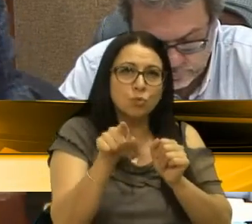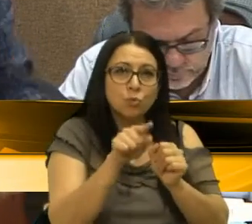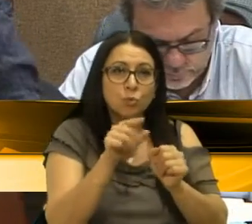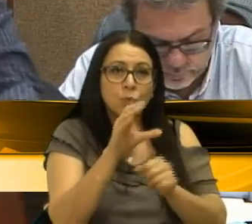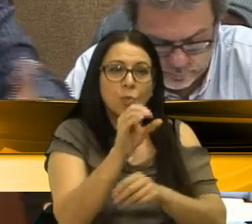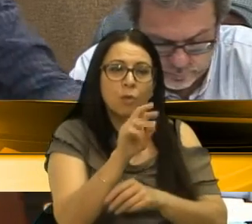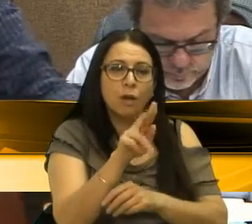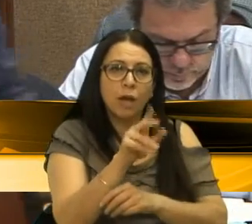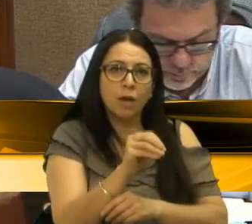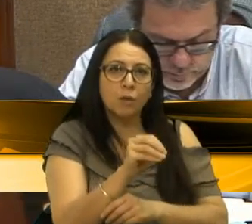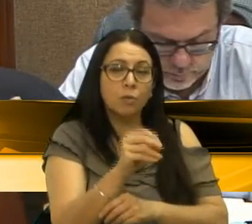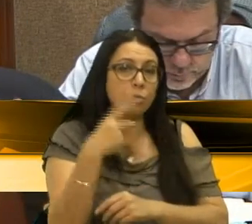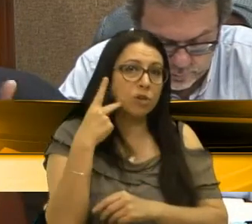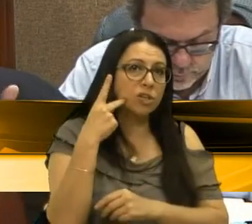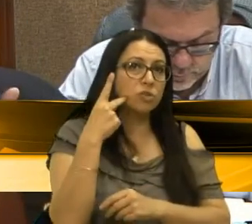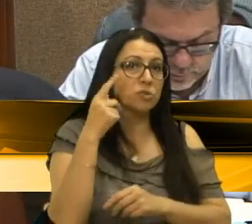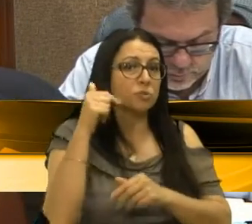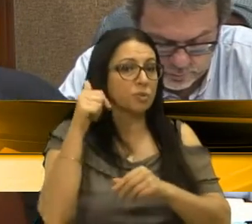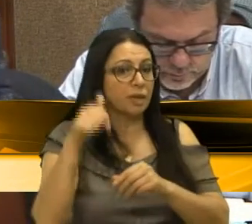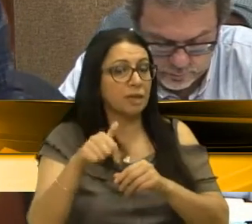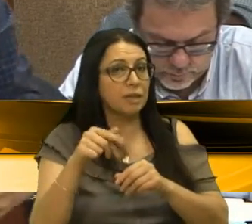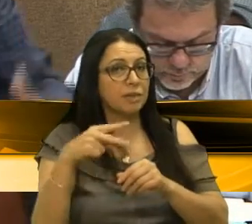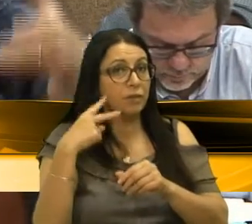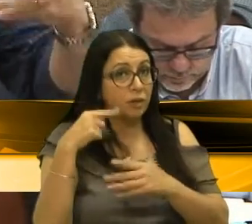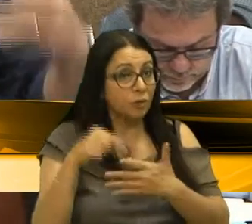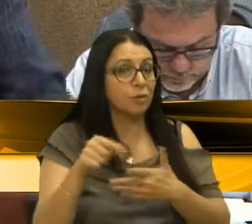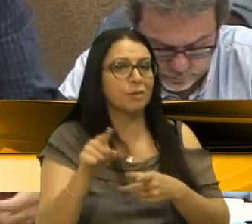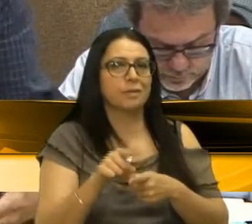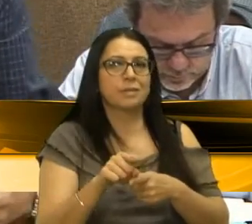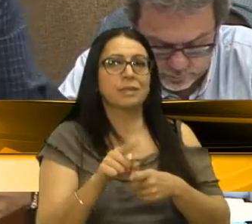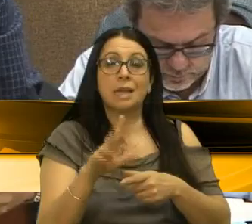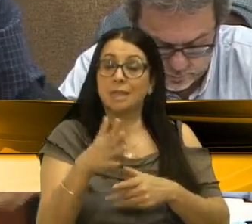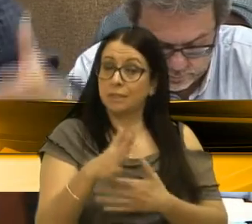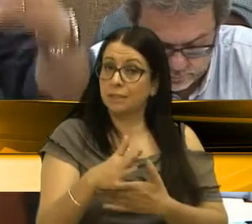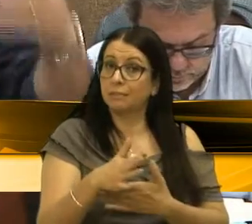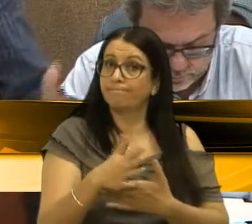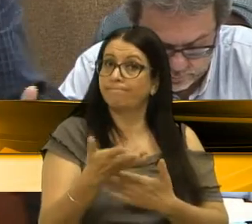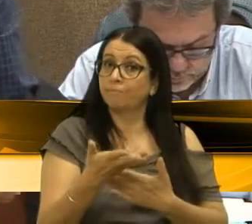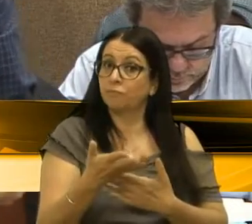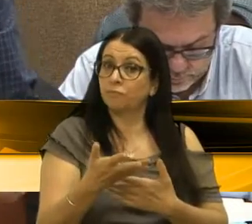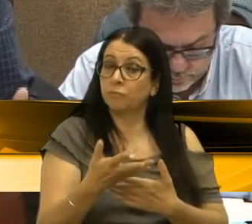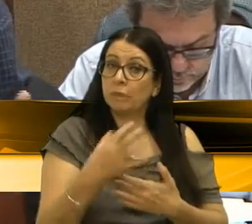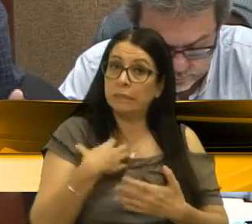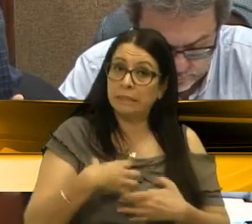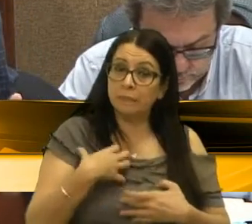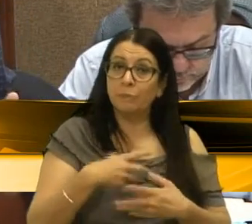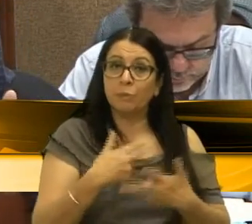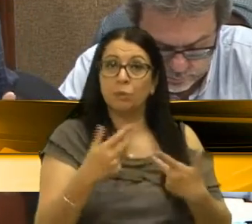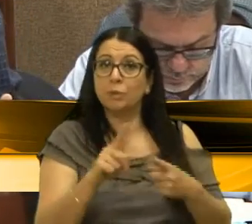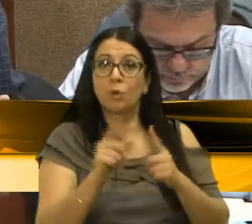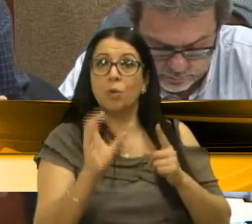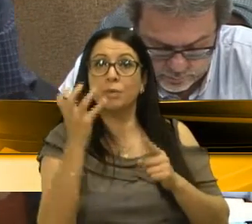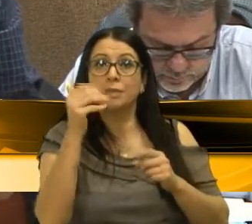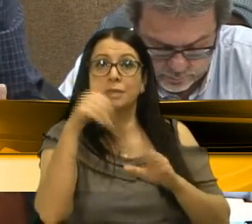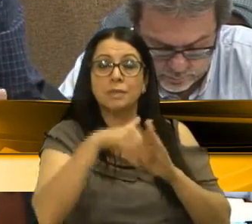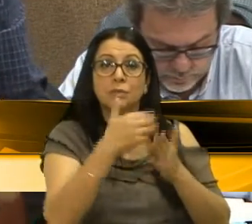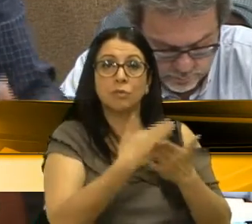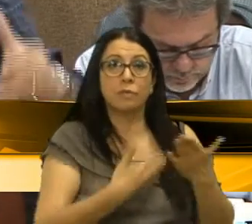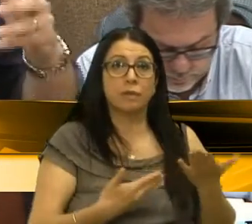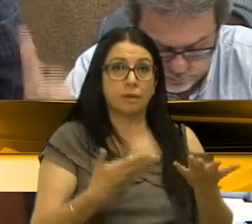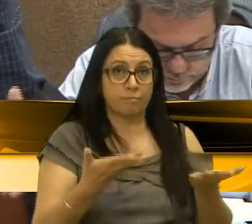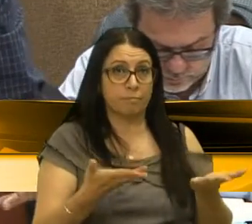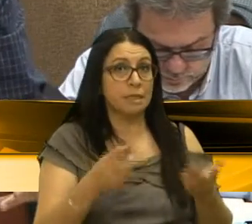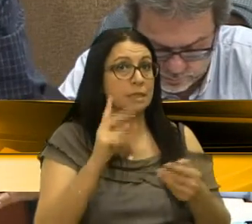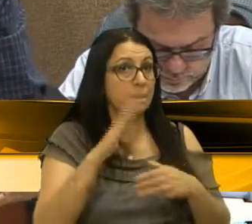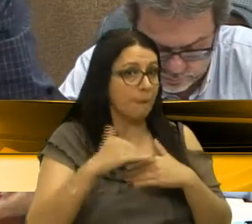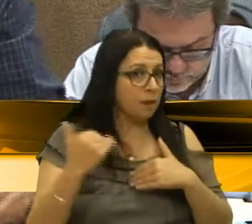cargo, né, político-legislativo desta casa. Né? Nós, muitas vezes, ficamos indignados com coisas que ocorrem no governo, mas,